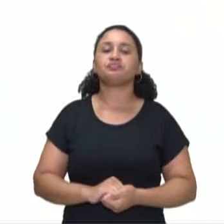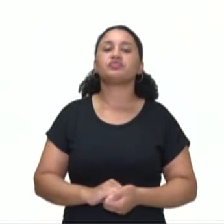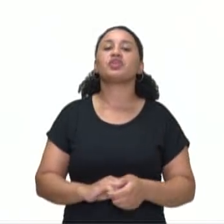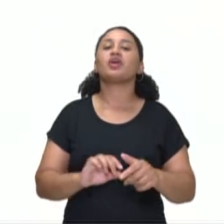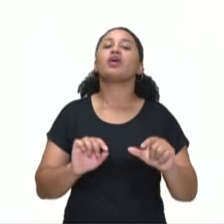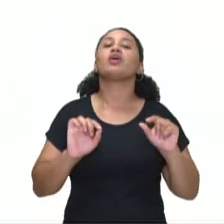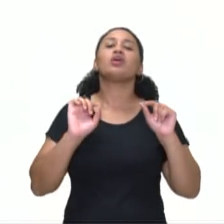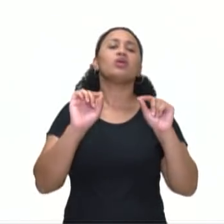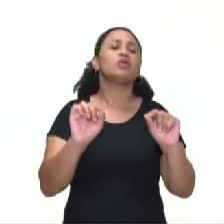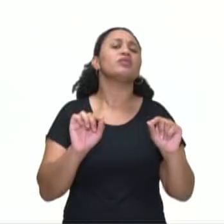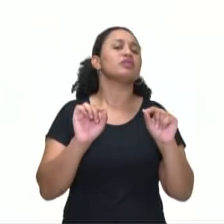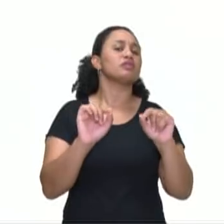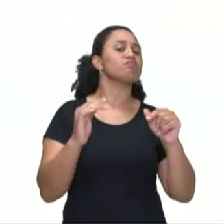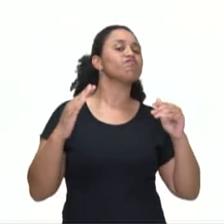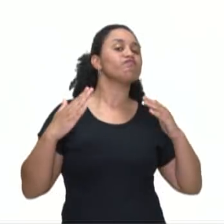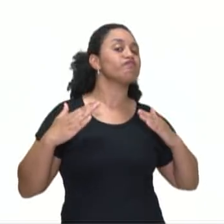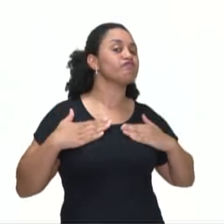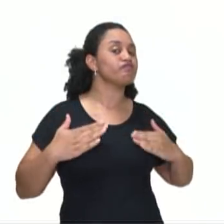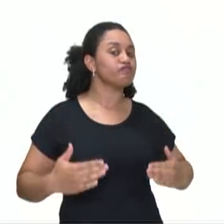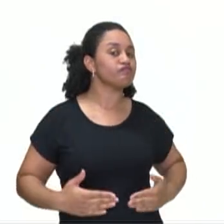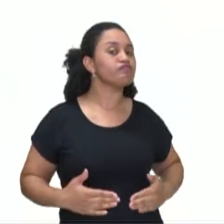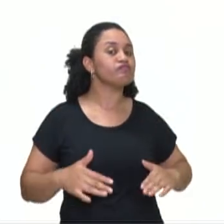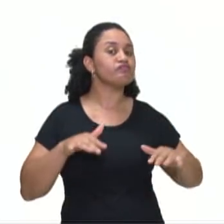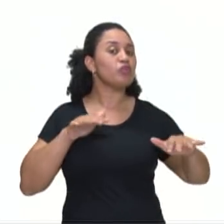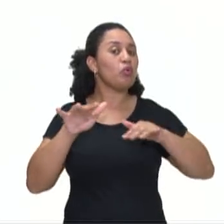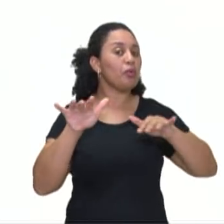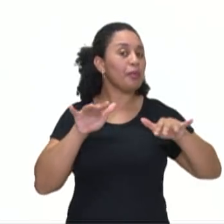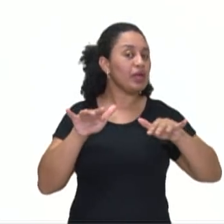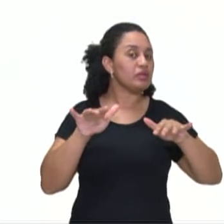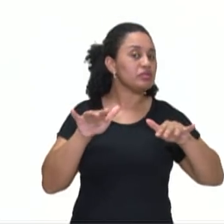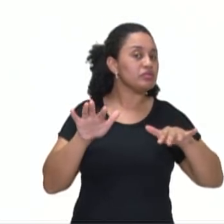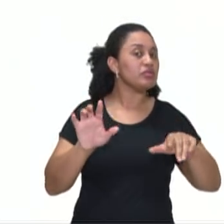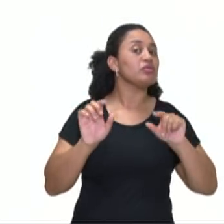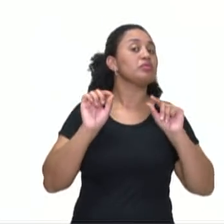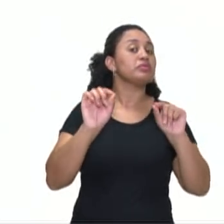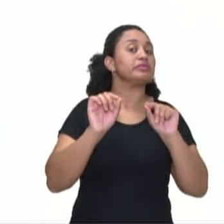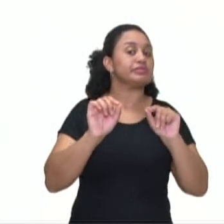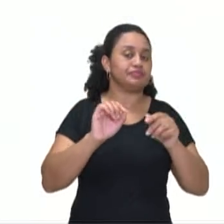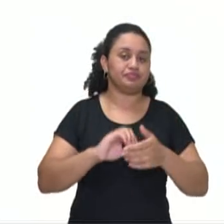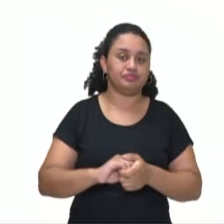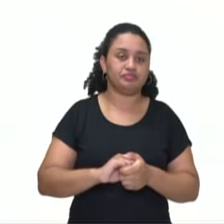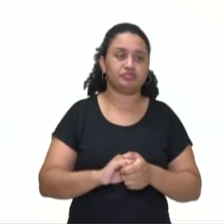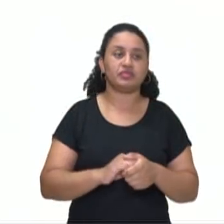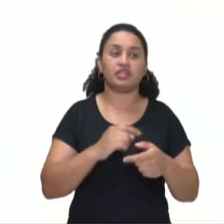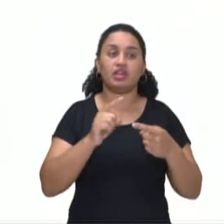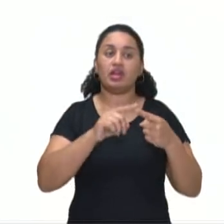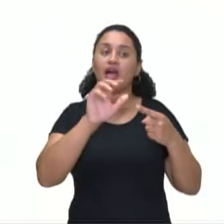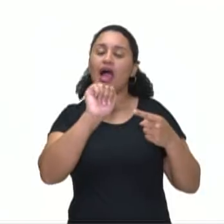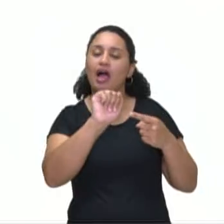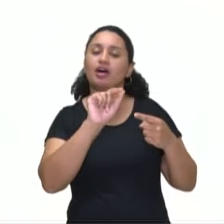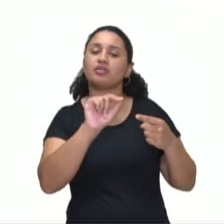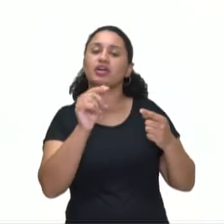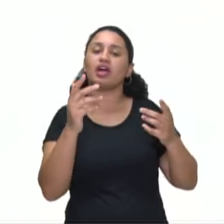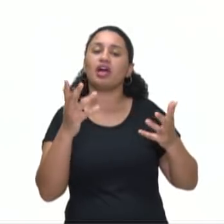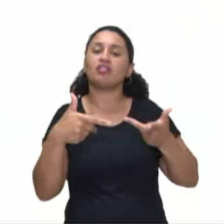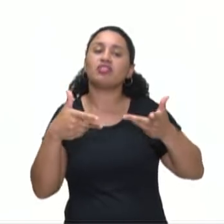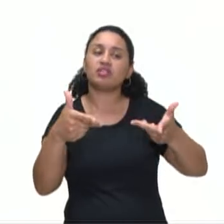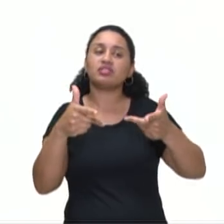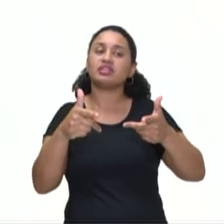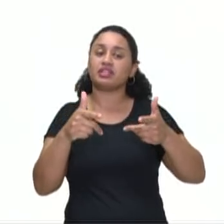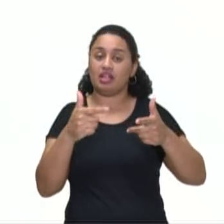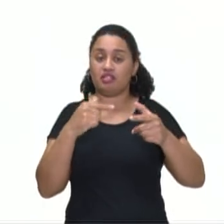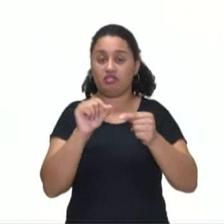é o movimento corporal? Alternativa A. É a velocidade de execução